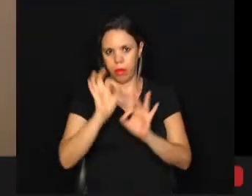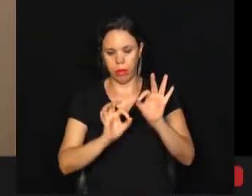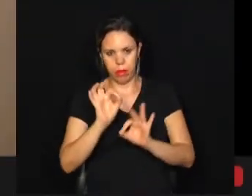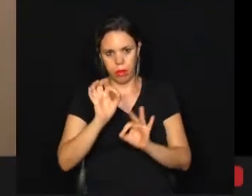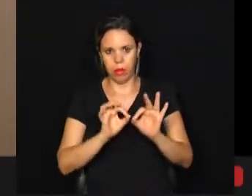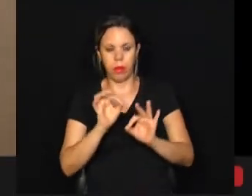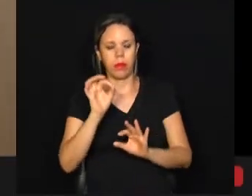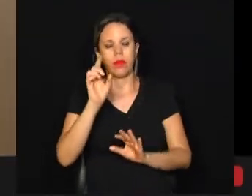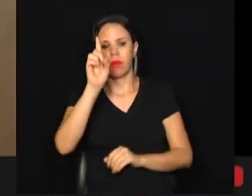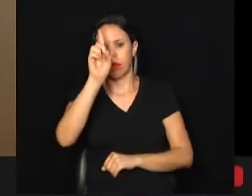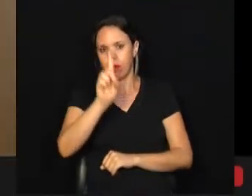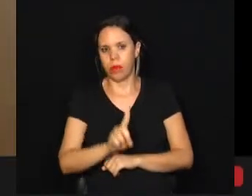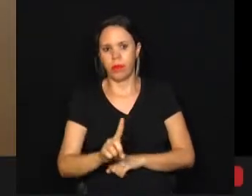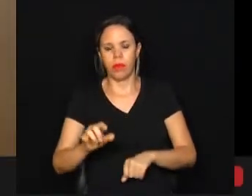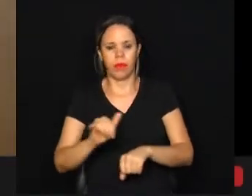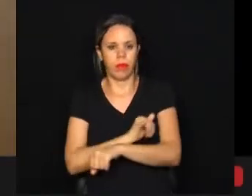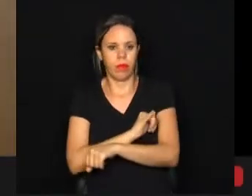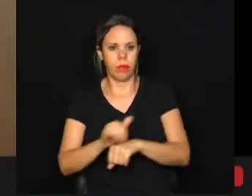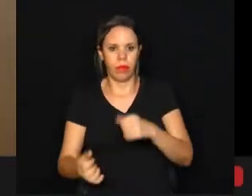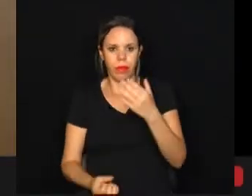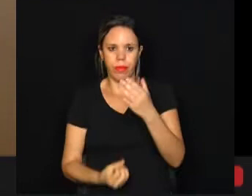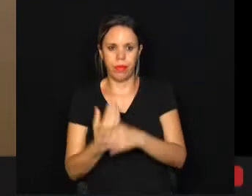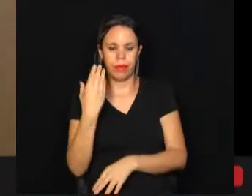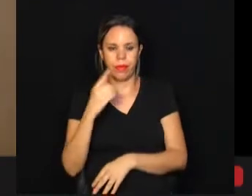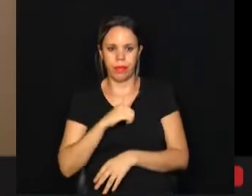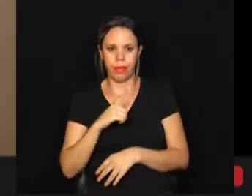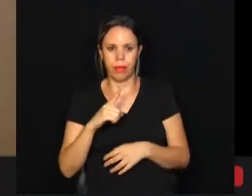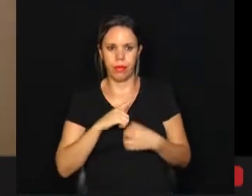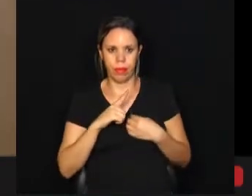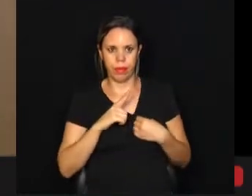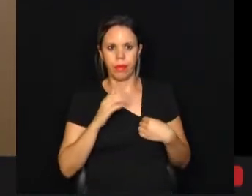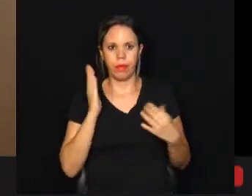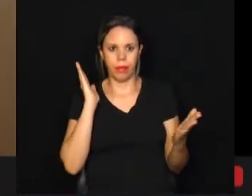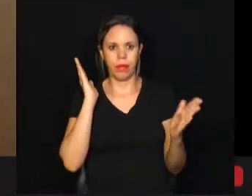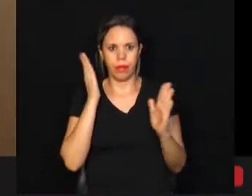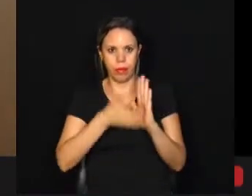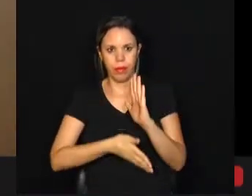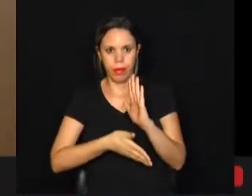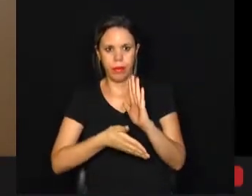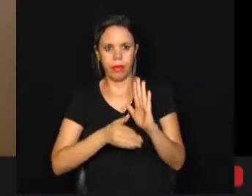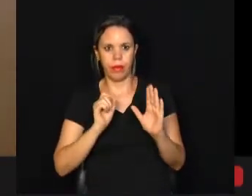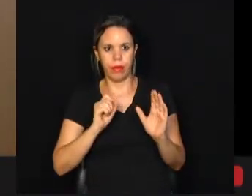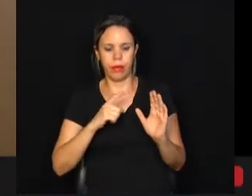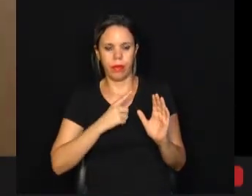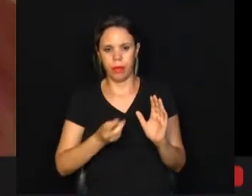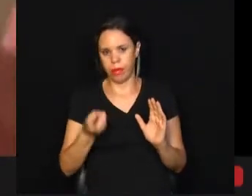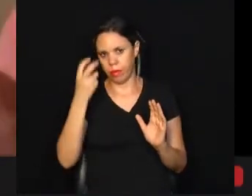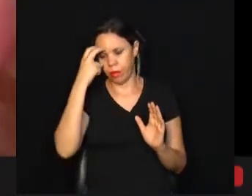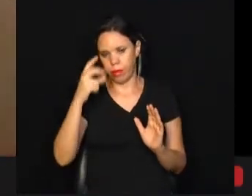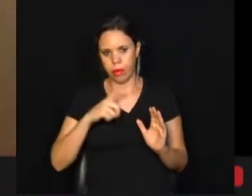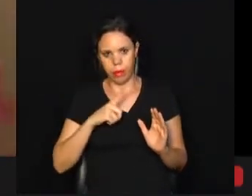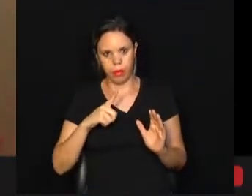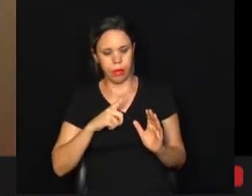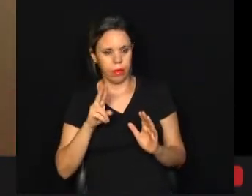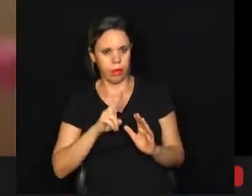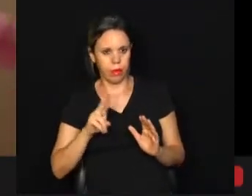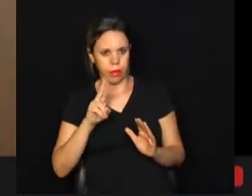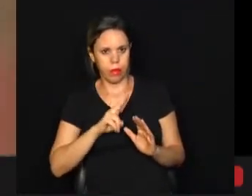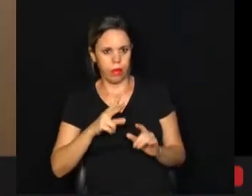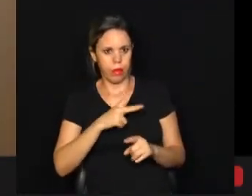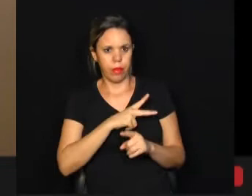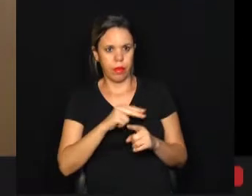que foi criado, existe aqui uma constatação de que a cultura atravessa, de uma forma,